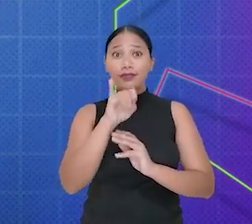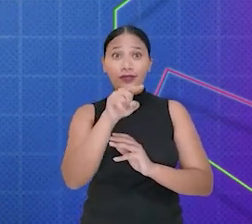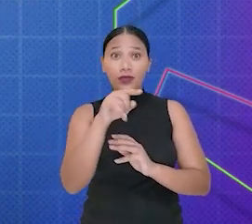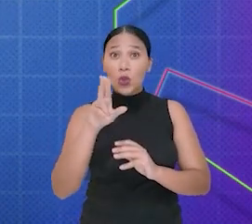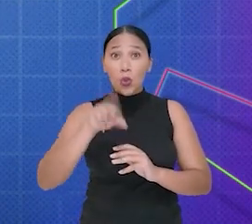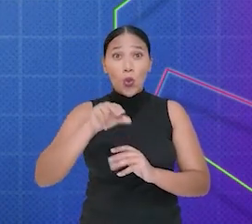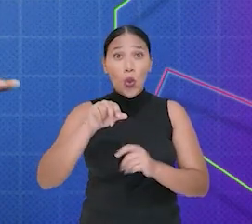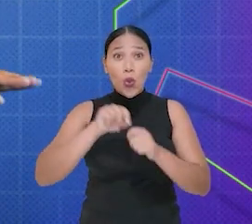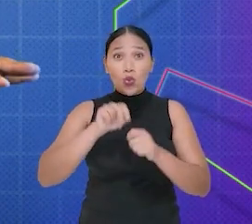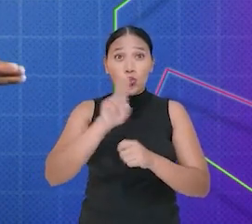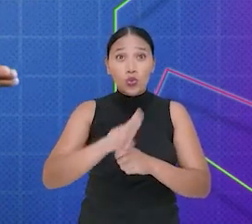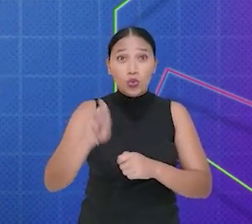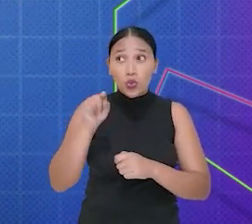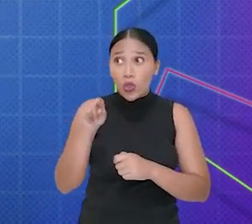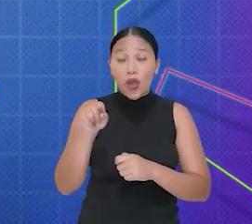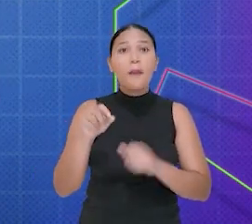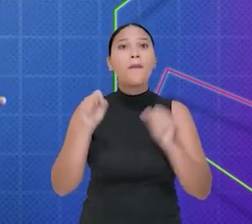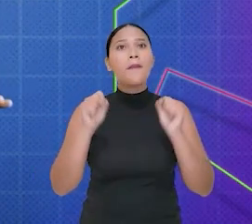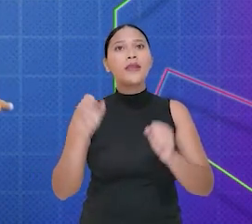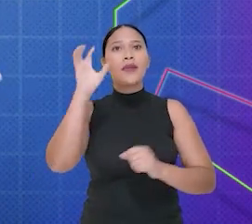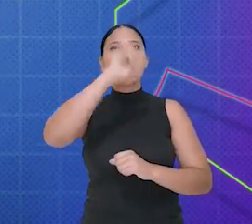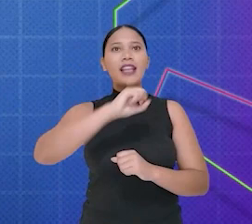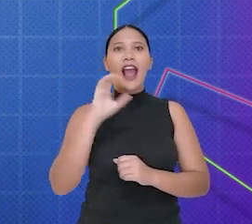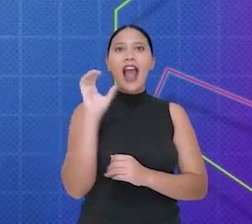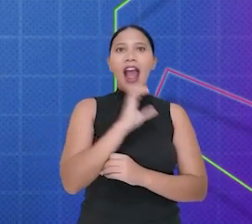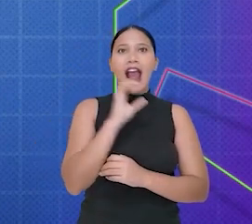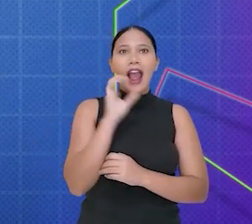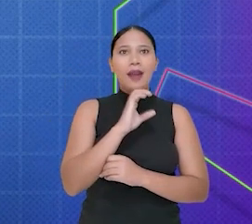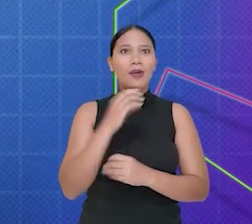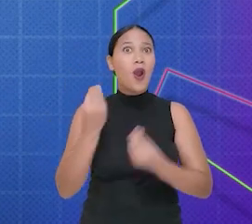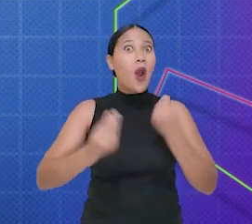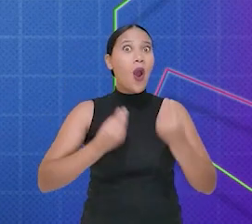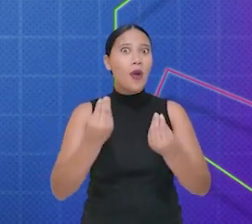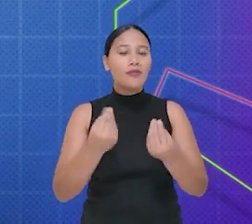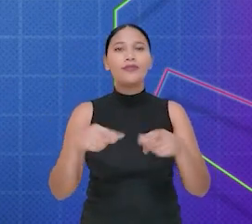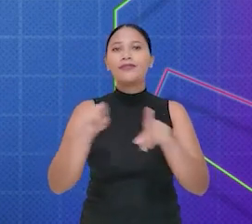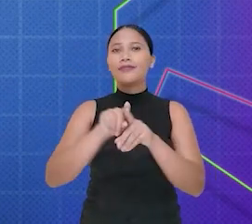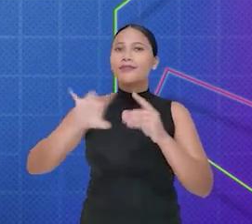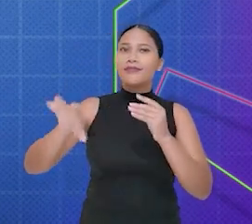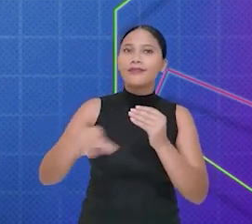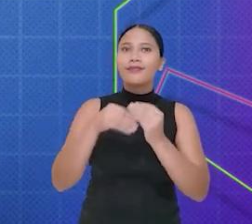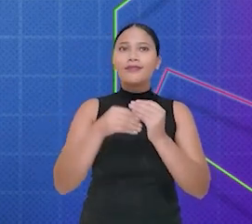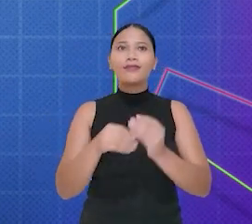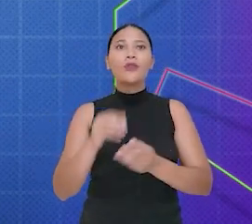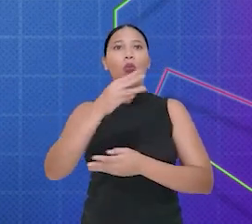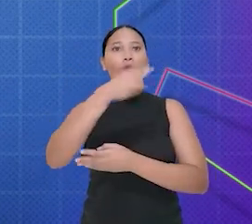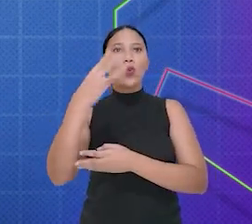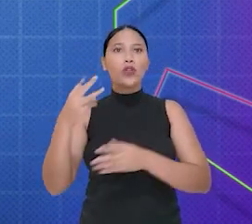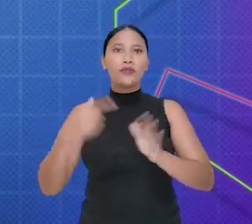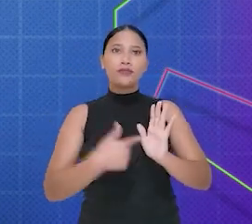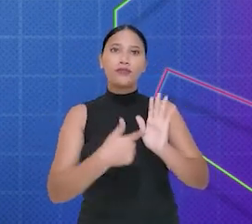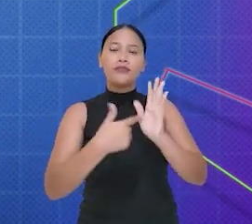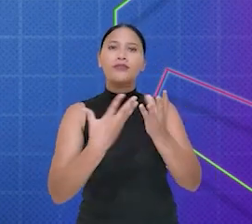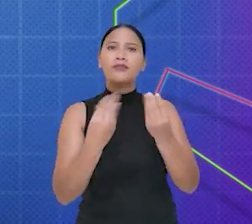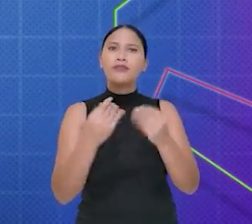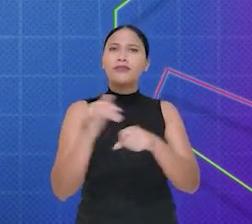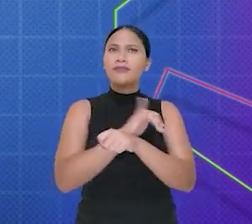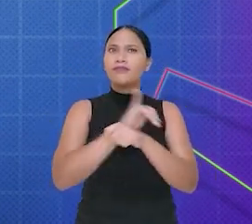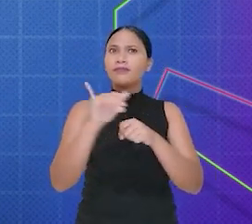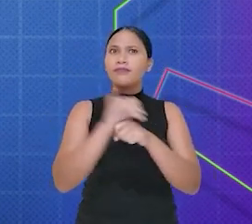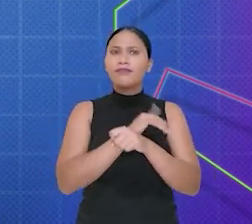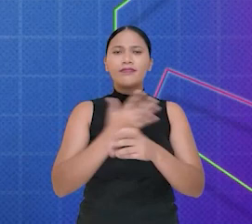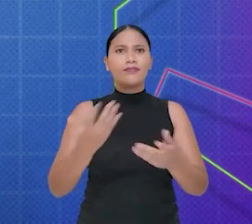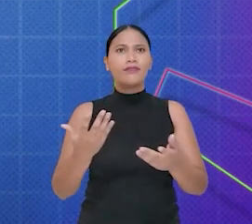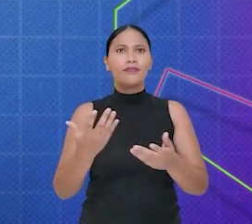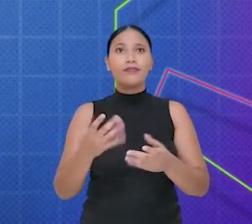que mesmo se você nunca usou o sistema operacional antes, pode aprender rapidamente como usá-lo. Além disso, o Windows oferece muitos recursos